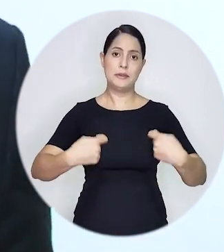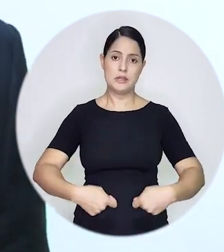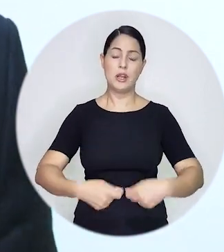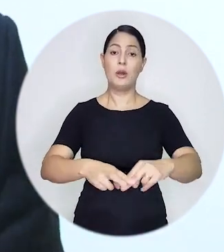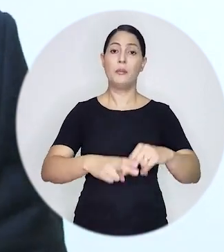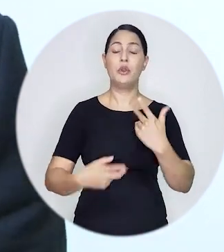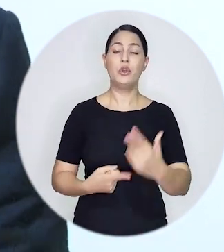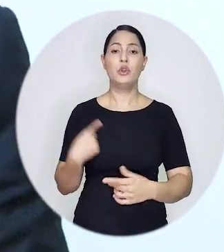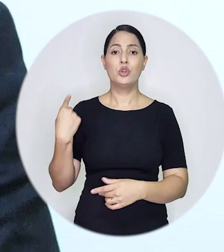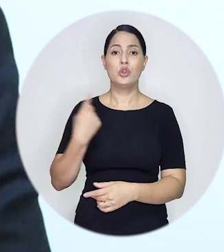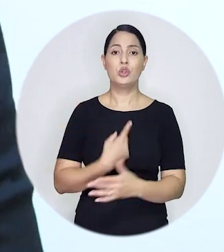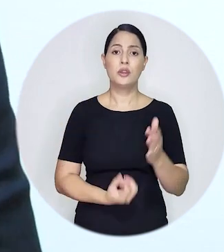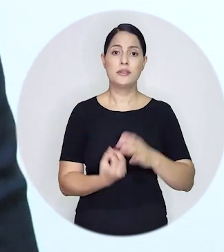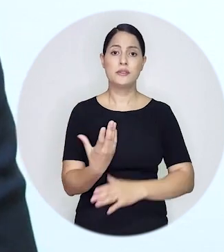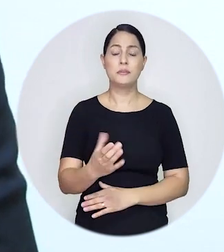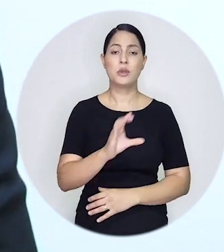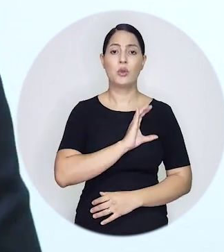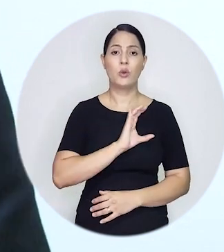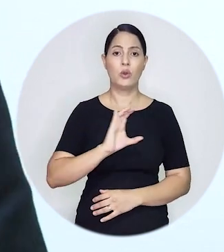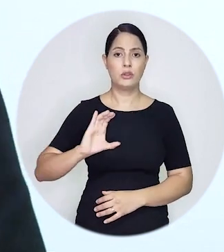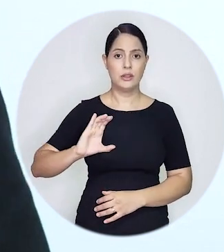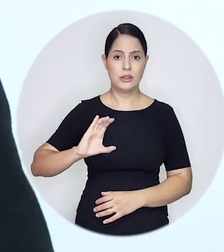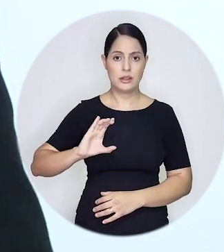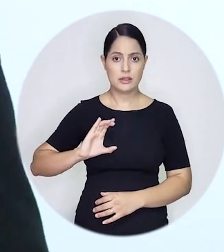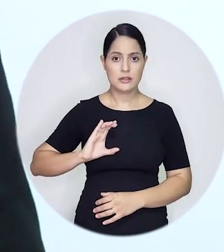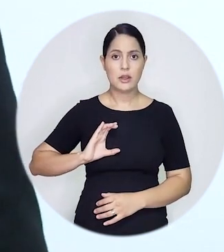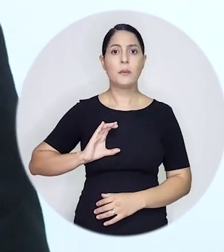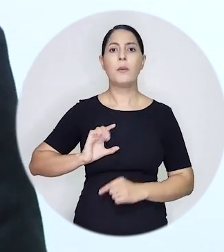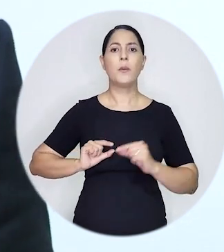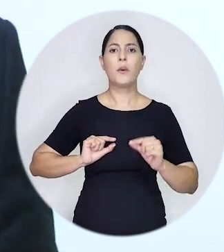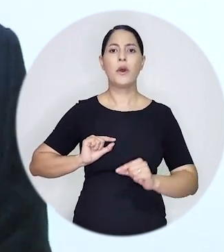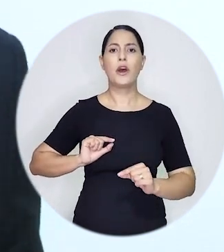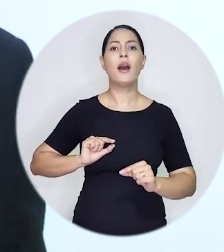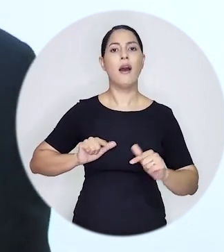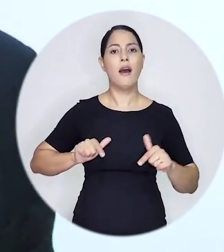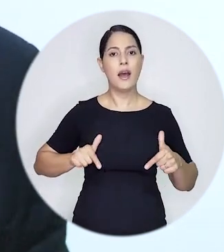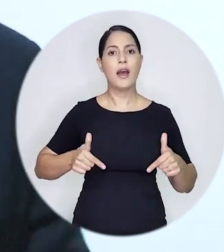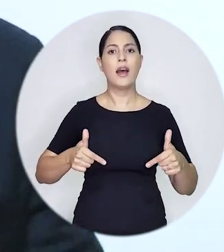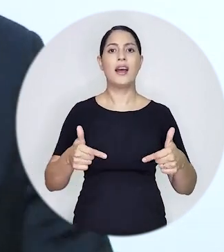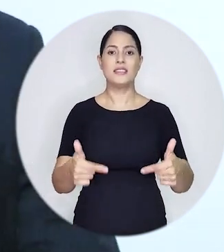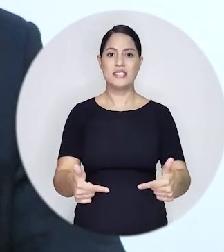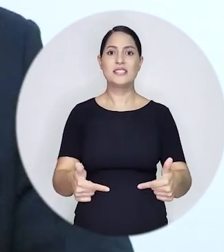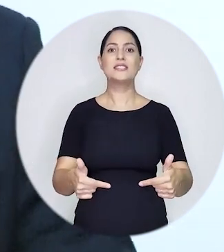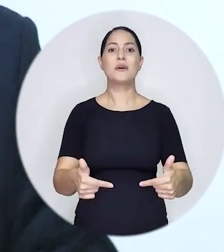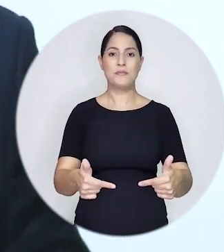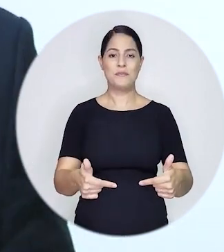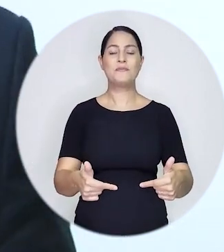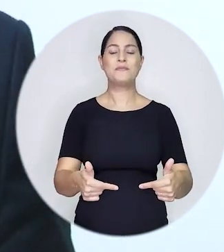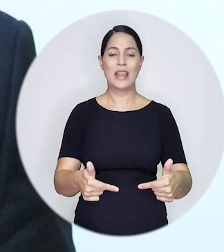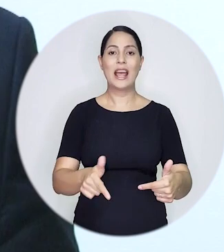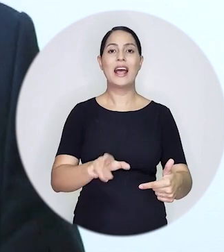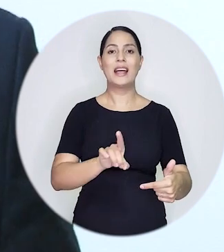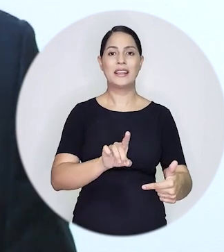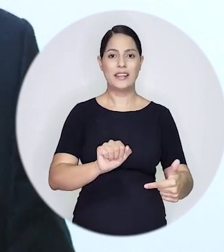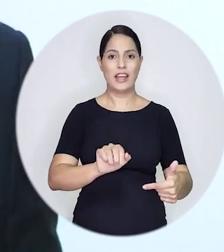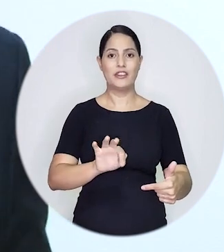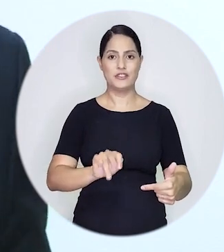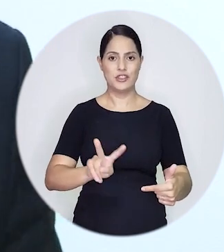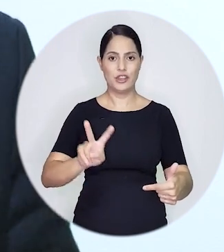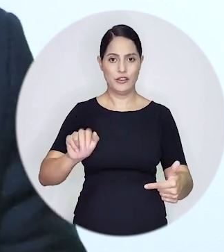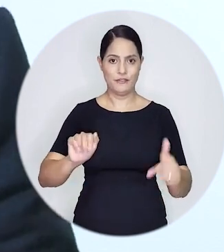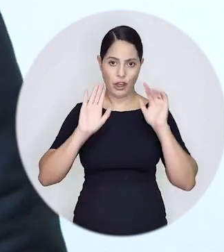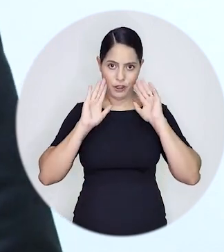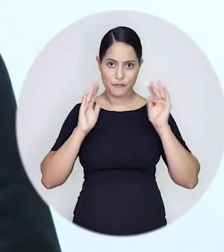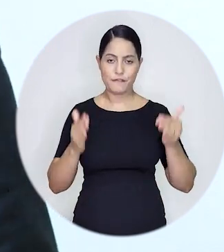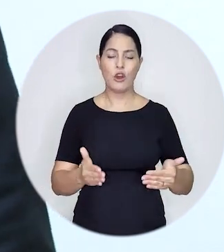da Federação. E é para isso que foi implantada a Coordenação Nacional da Advocacia Dativa, justamente para essa conjugação de